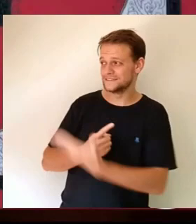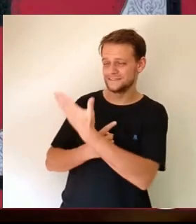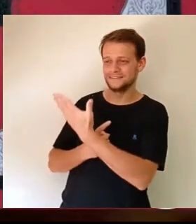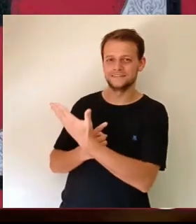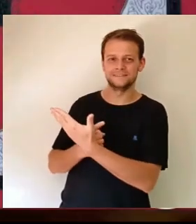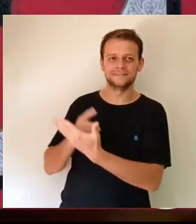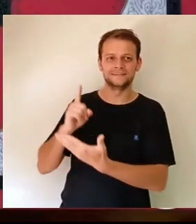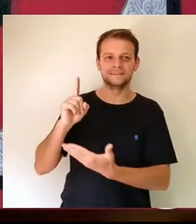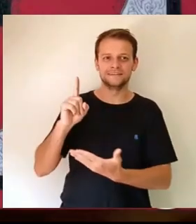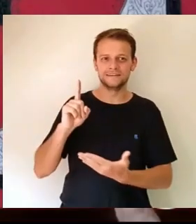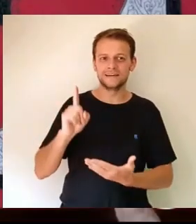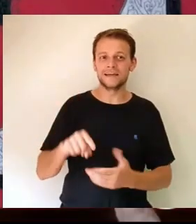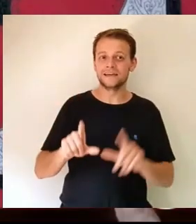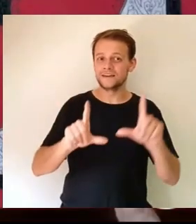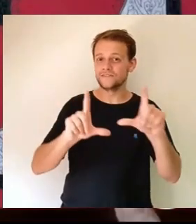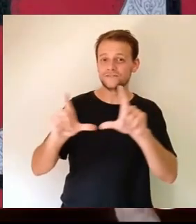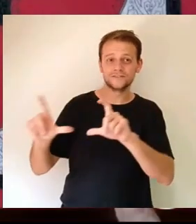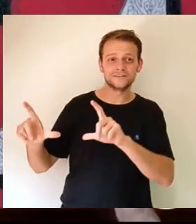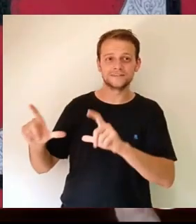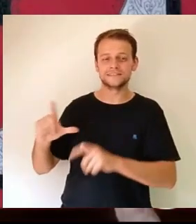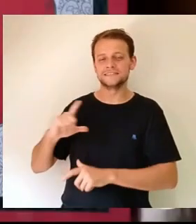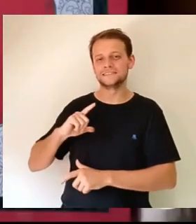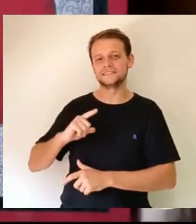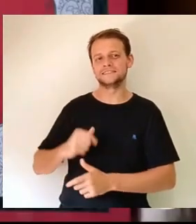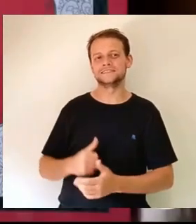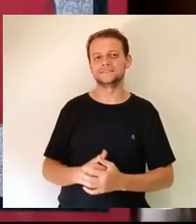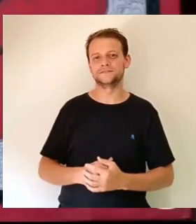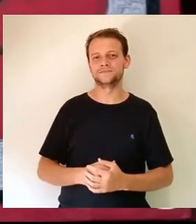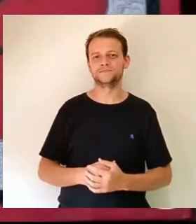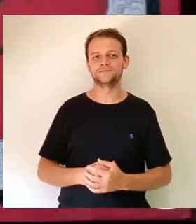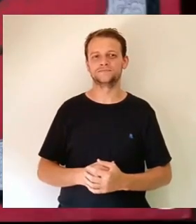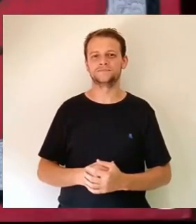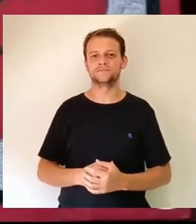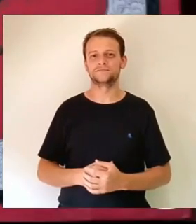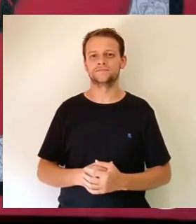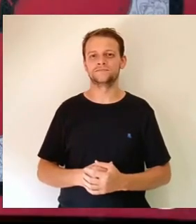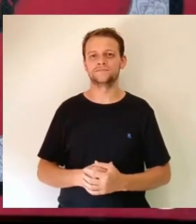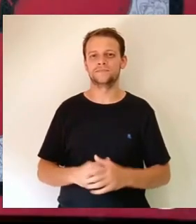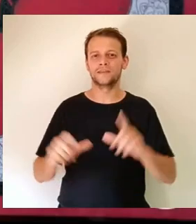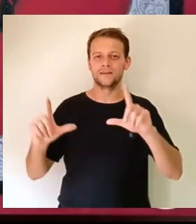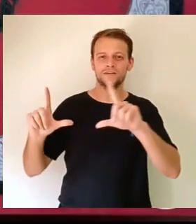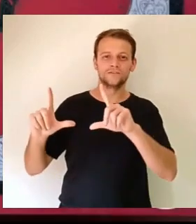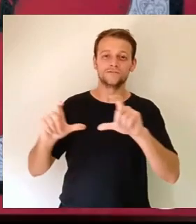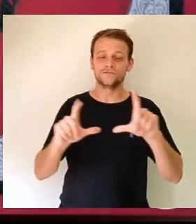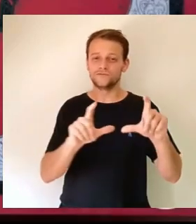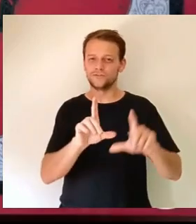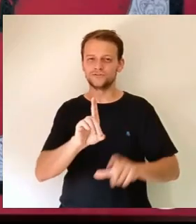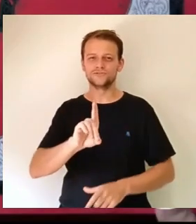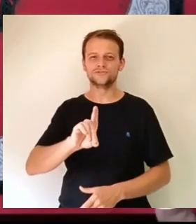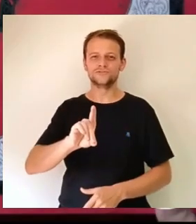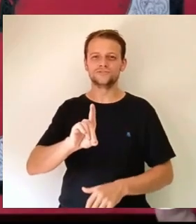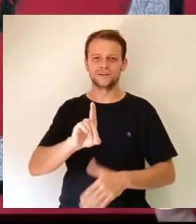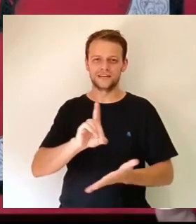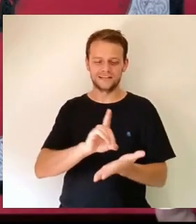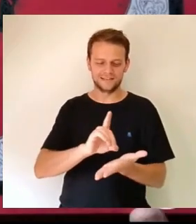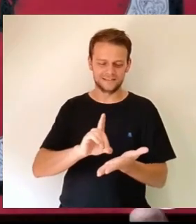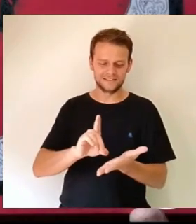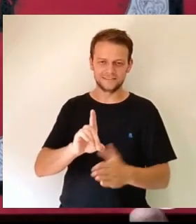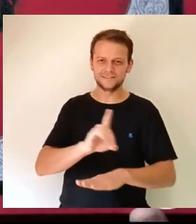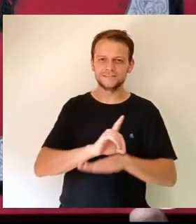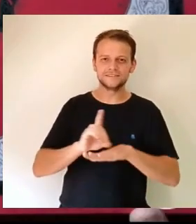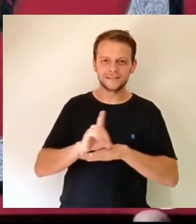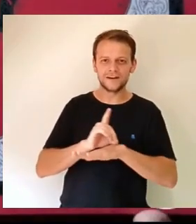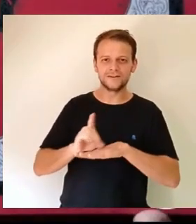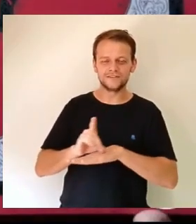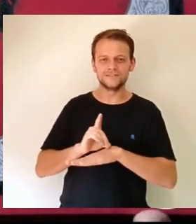Tá, aqui vocês estão vendo um álbum de fotografia. Então, ele tinha. Enfim, depois ele começou a fazer foto digital, você não vai ter mais tantos álbuns,